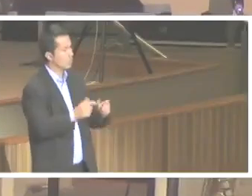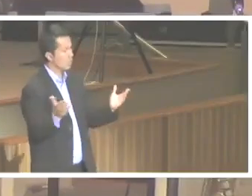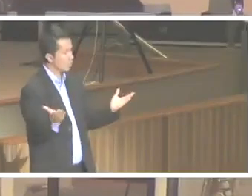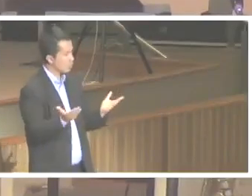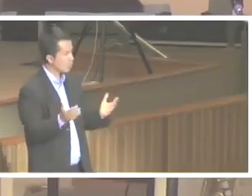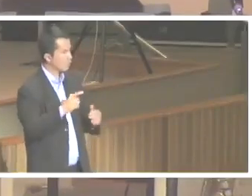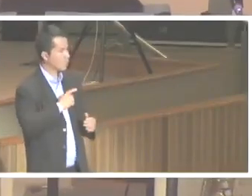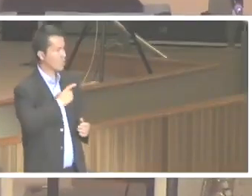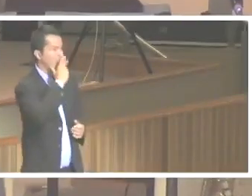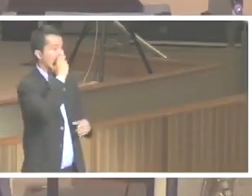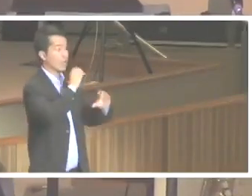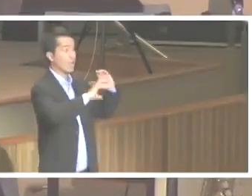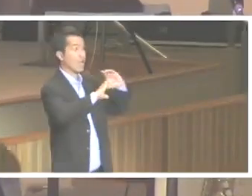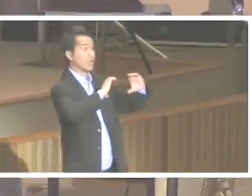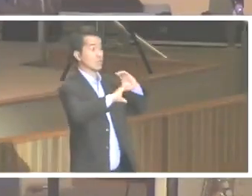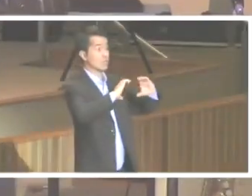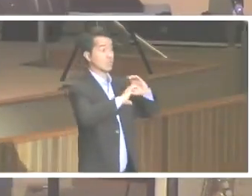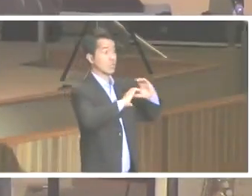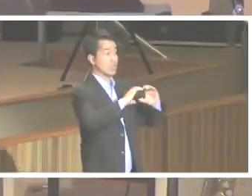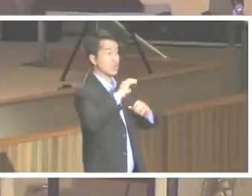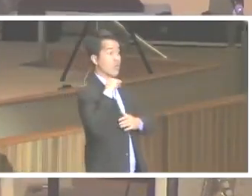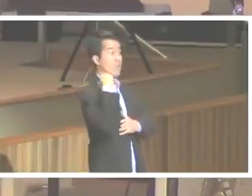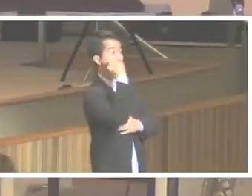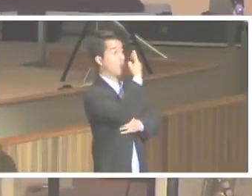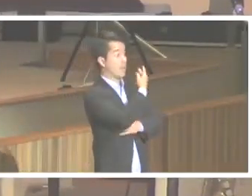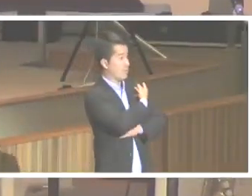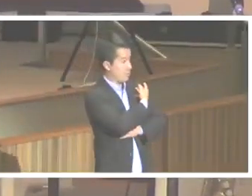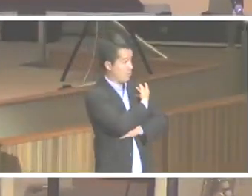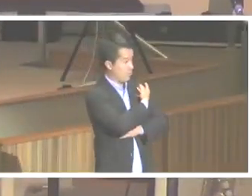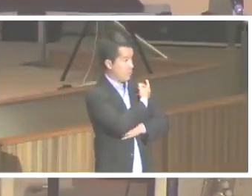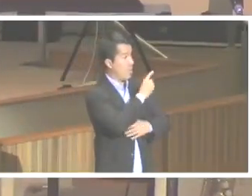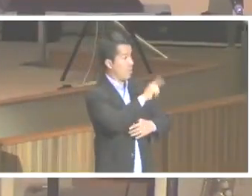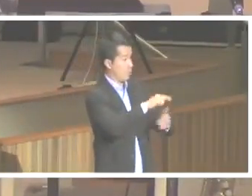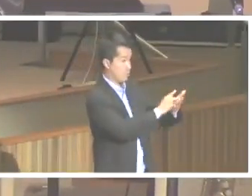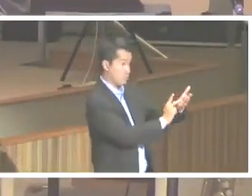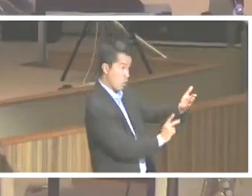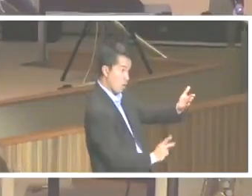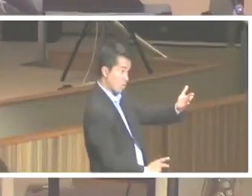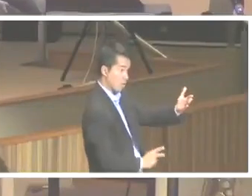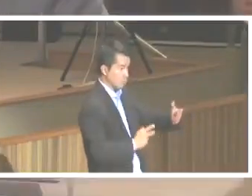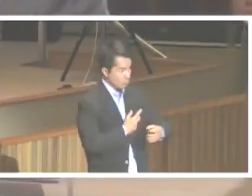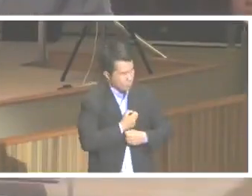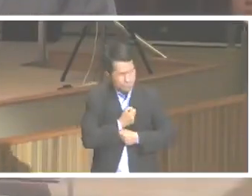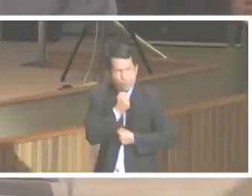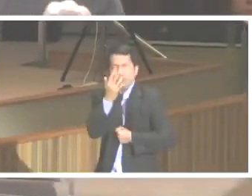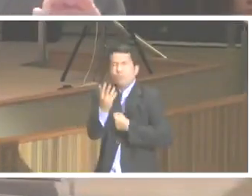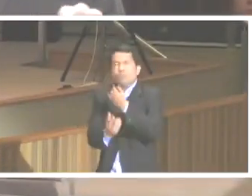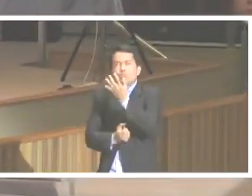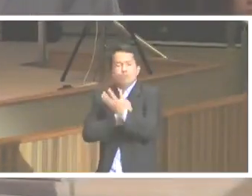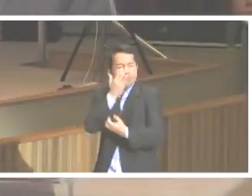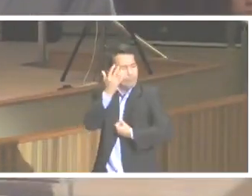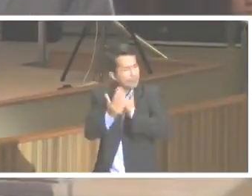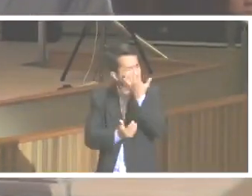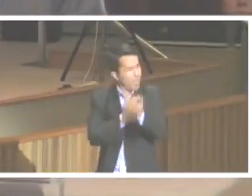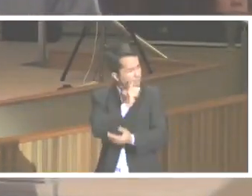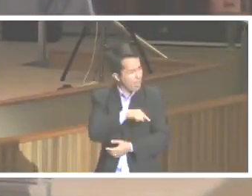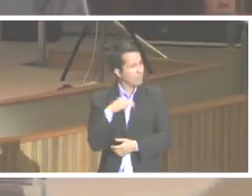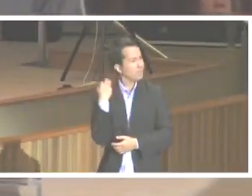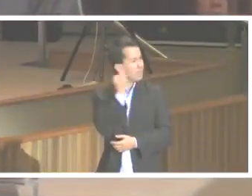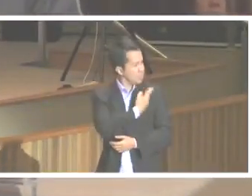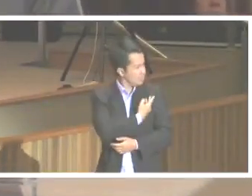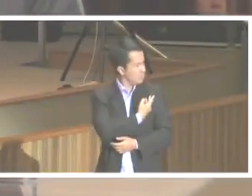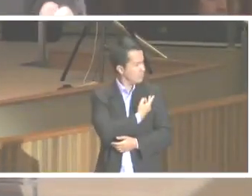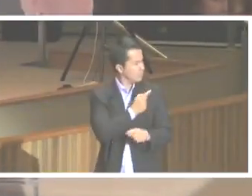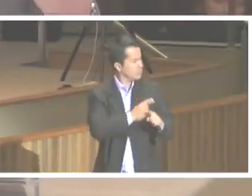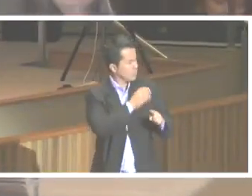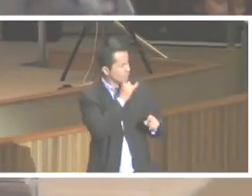magnificat quando ela magnifica a deus a grande questão da fé não é